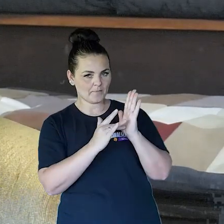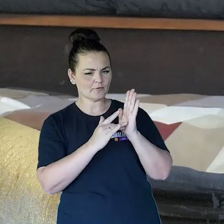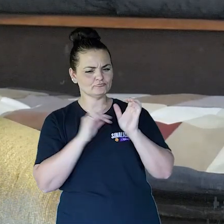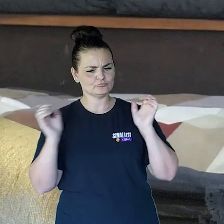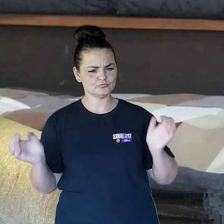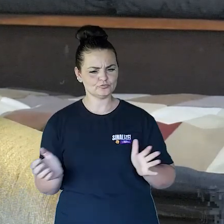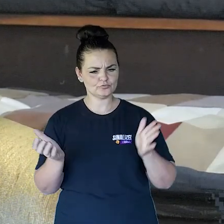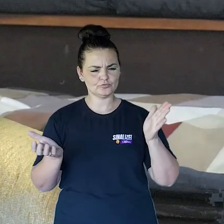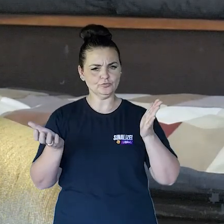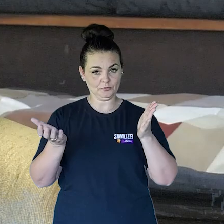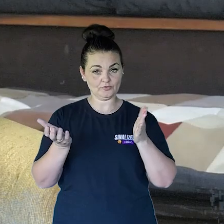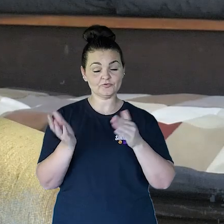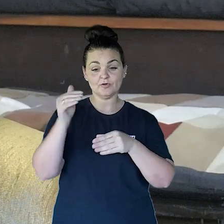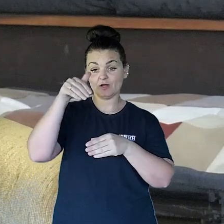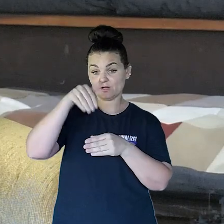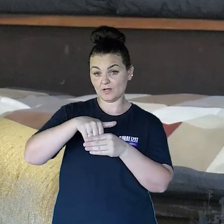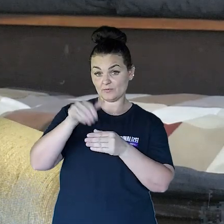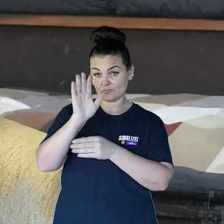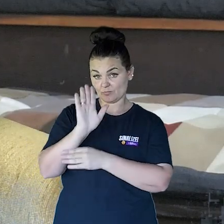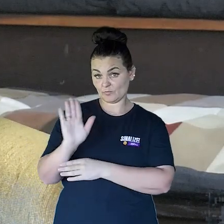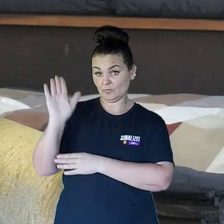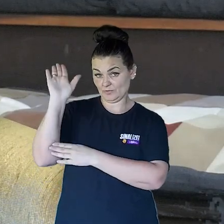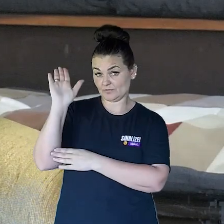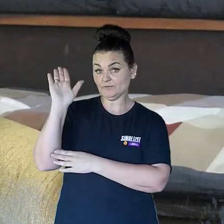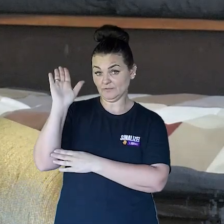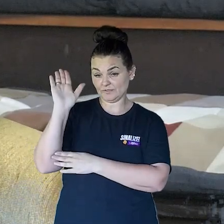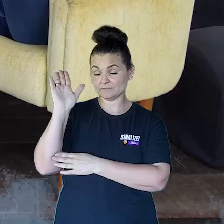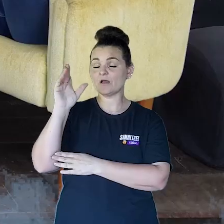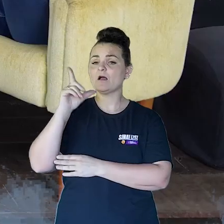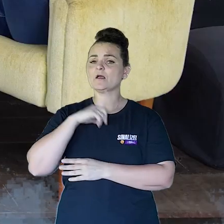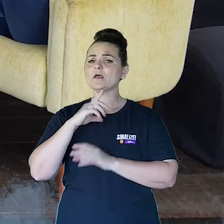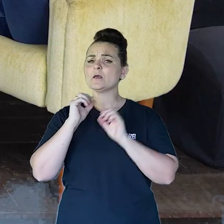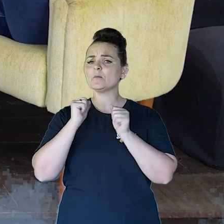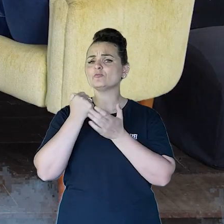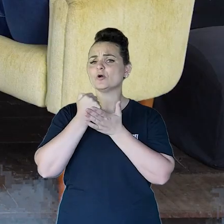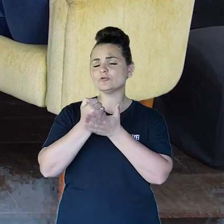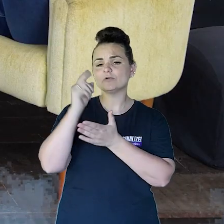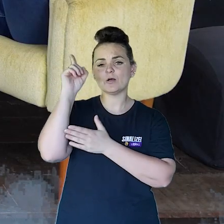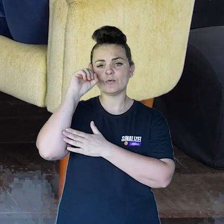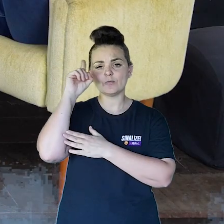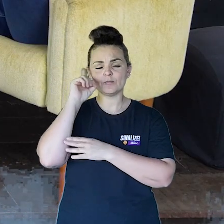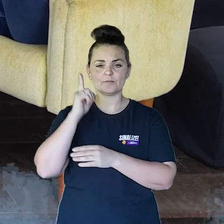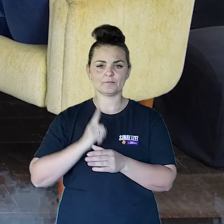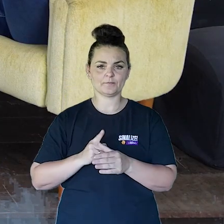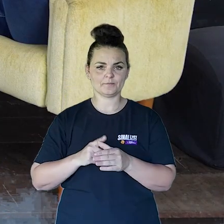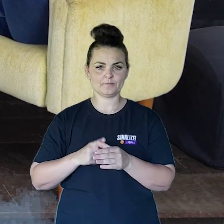que motivaram sua candidatura e que têm impacto direto no dia a dia da nossa cidade?